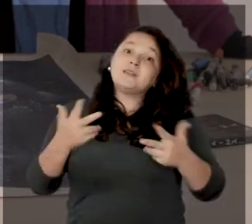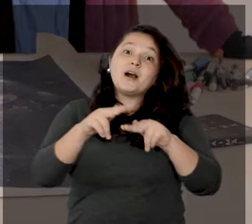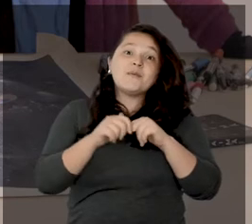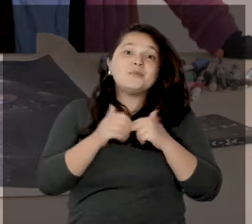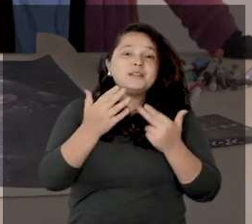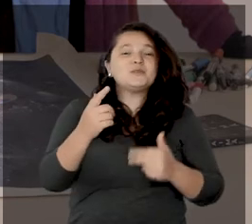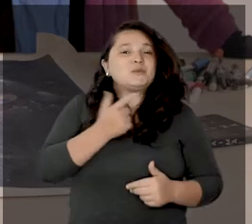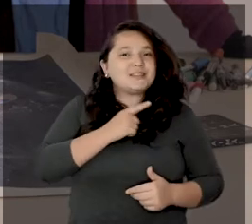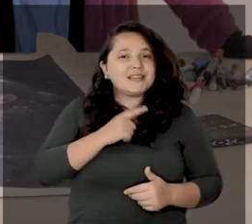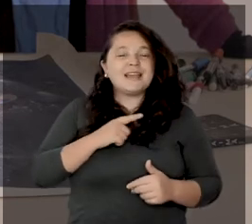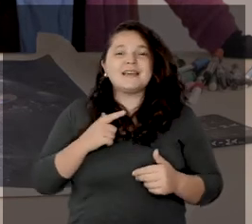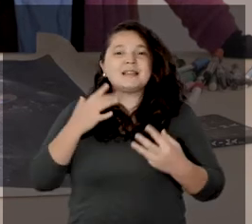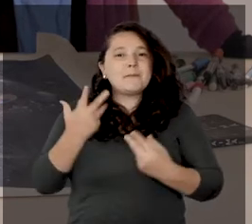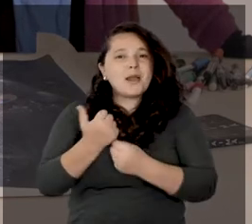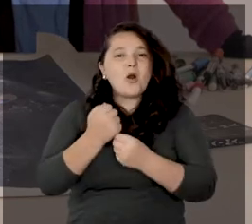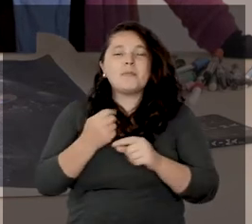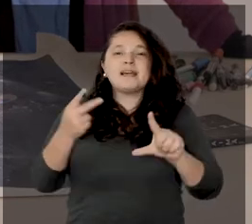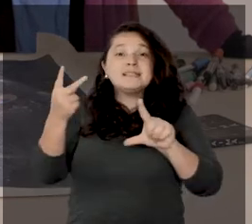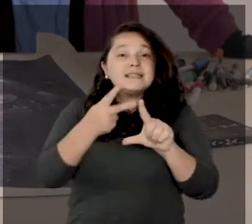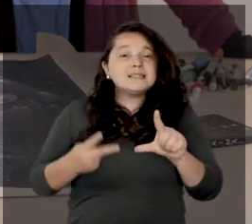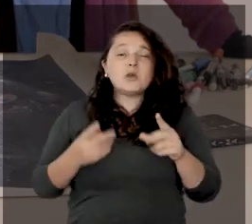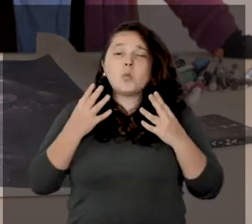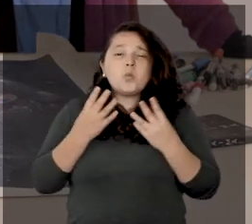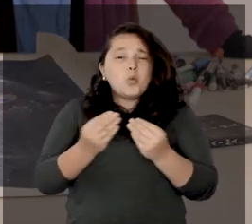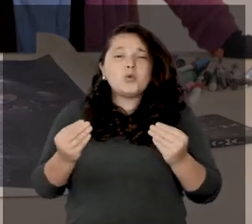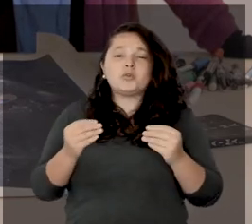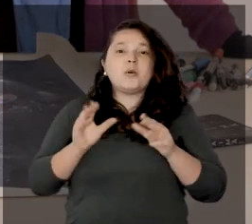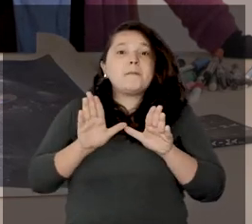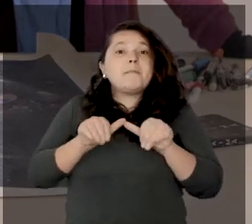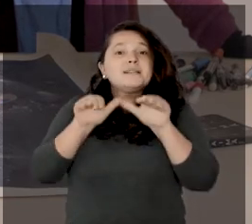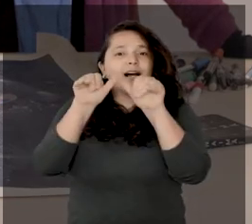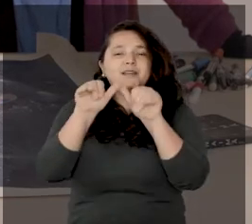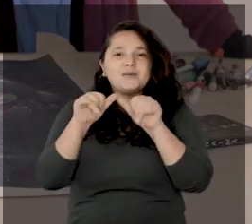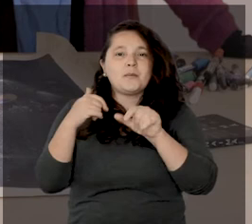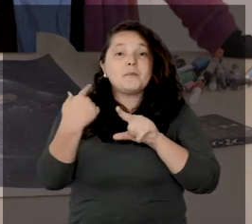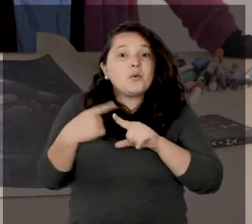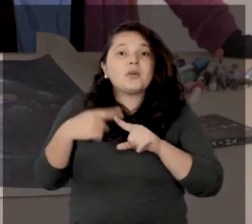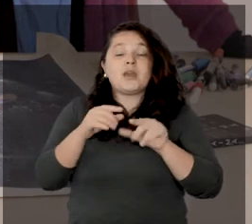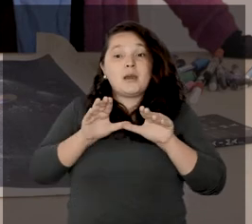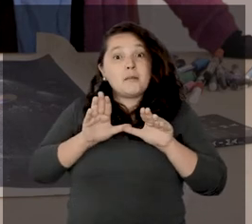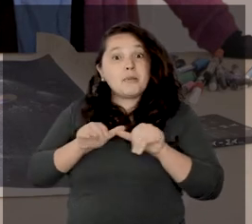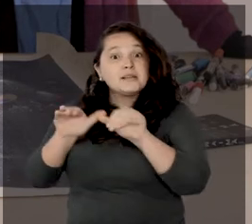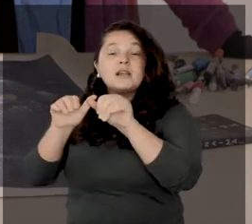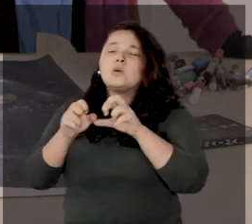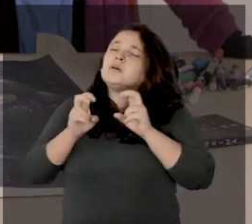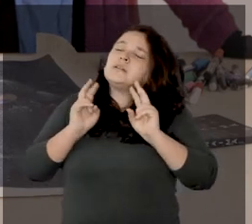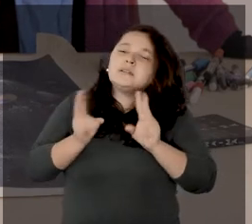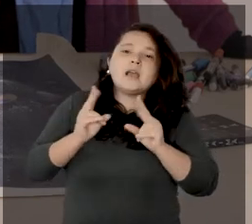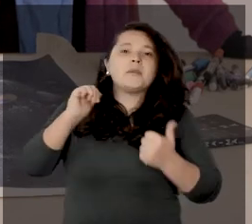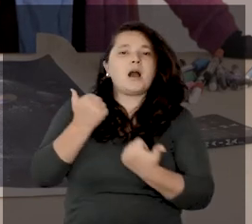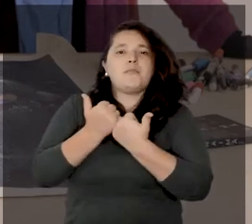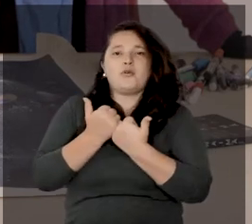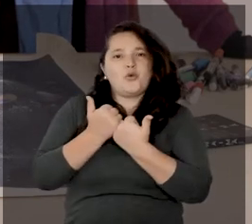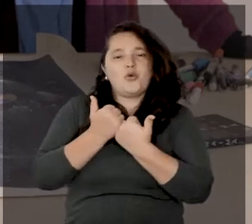passarinhos eles sempre recorreram, né, sempre apoiaram o povo Makuxi. Desde do início da nossa cosmologia, a gente tem